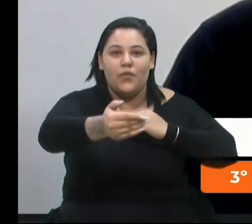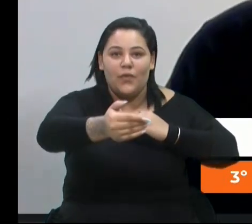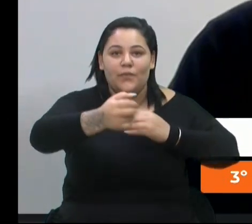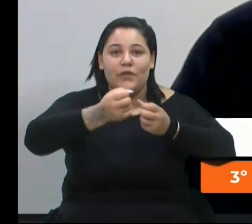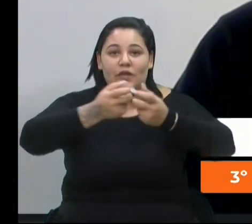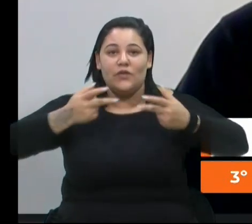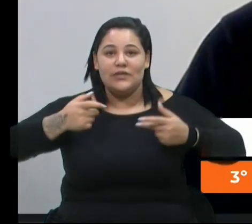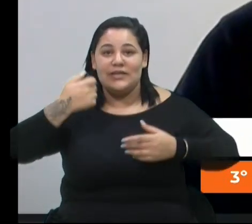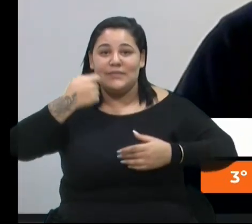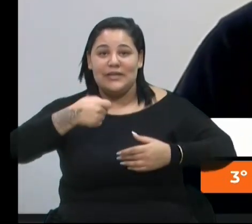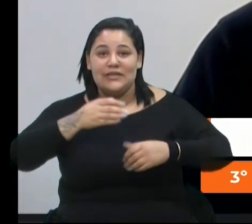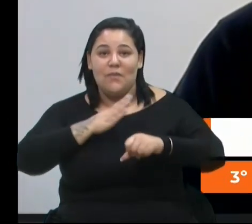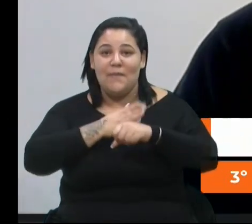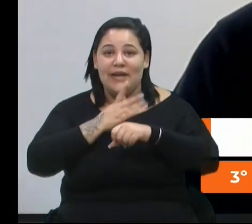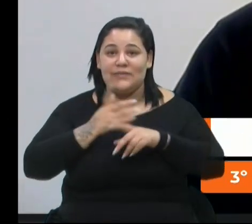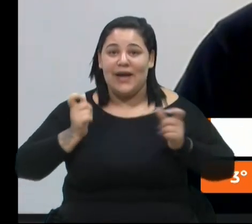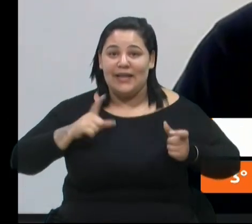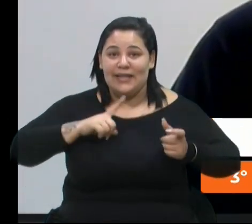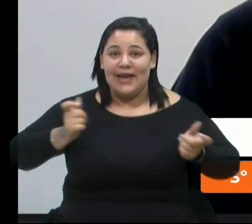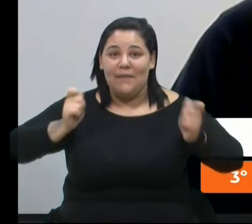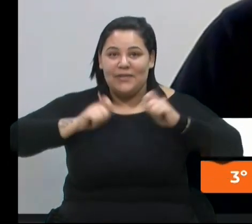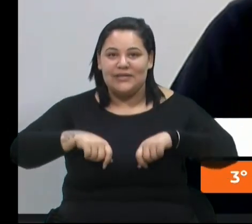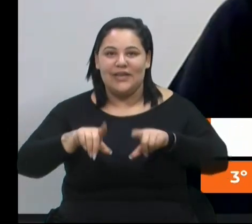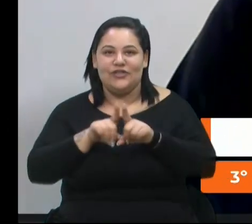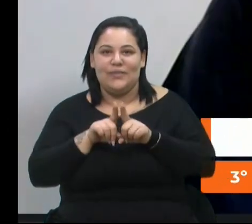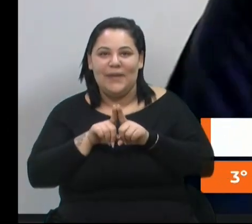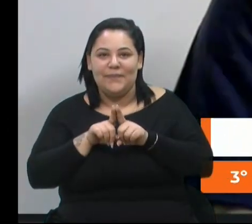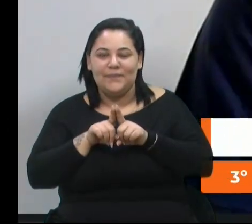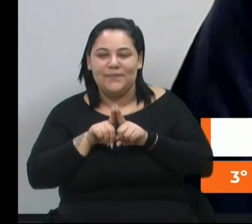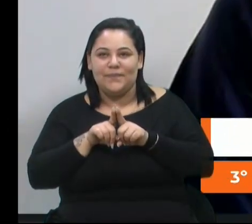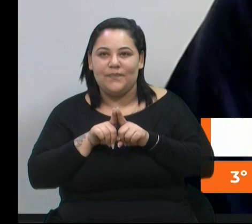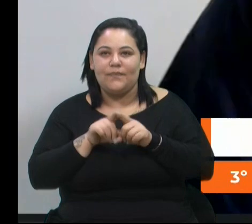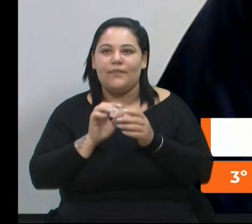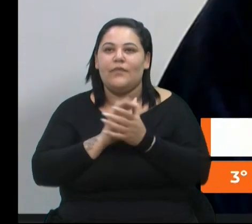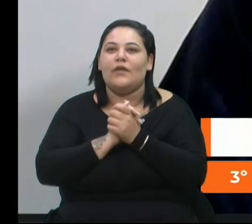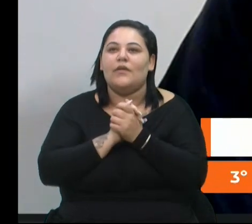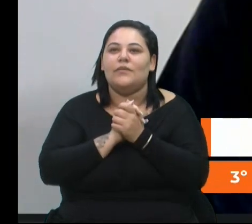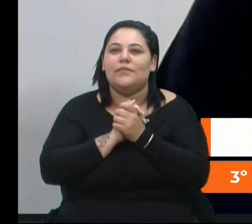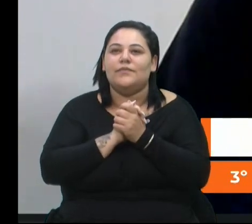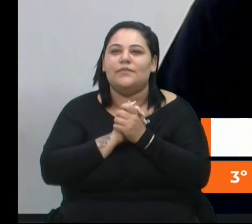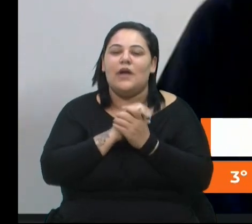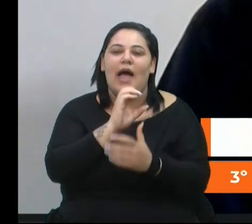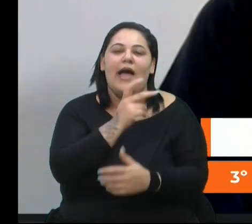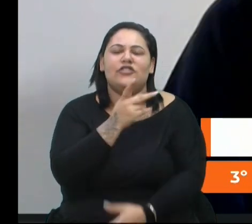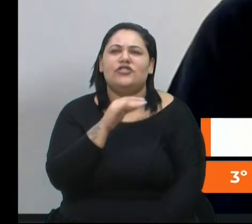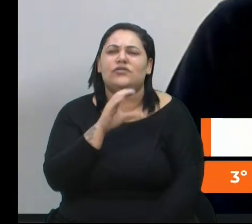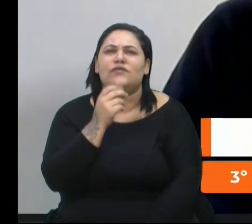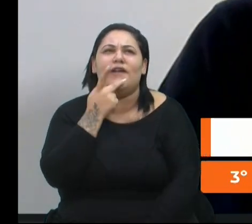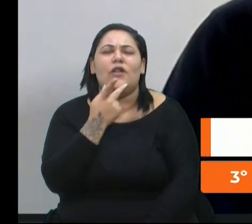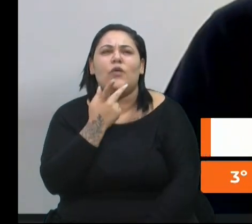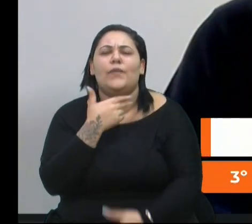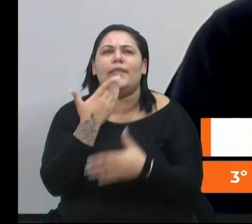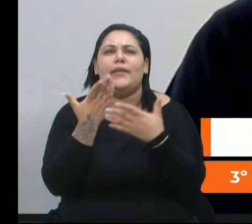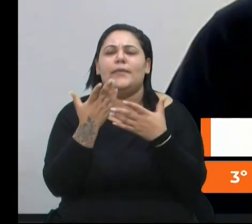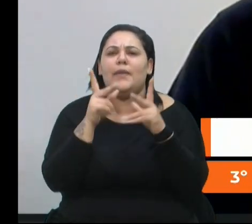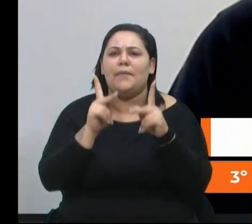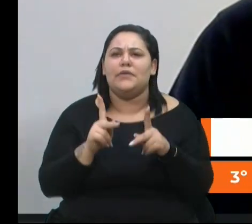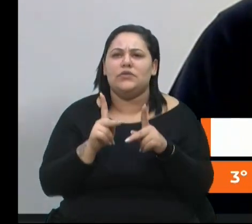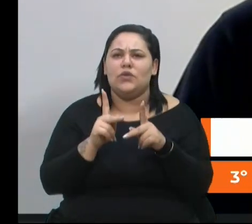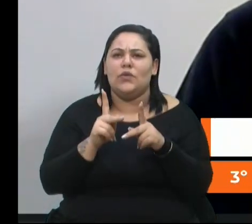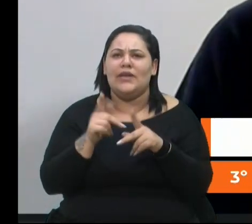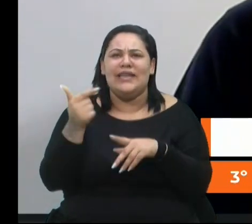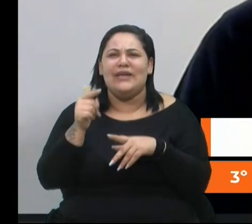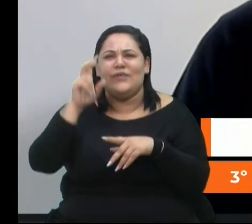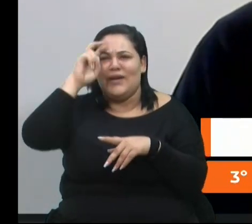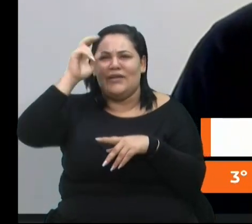eles precisam desenvolver e potencializar, tá? Chico, você falou então que uma pessoa